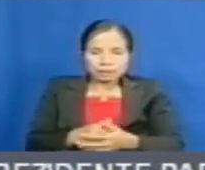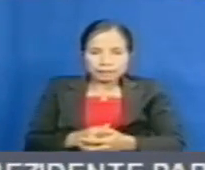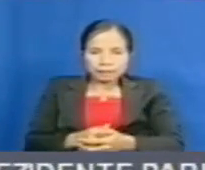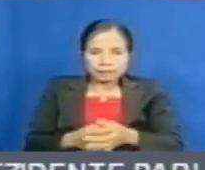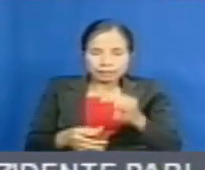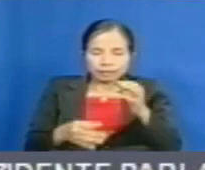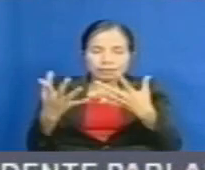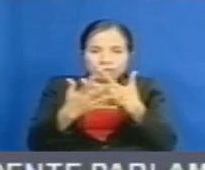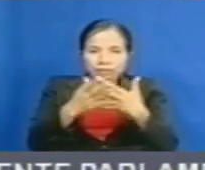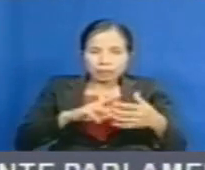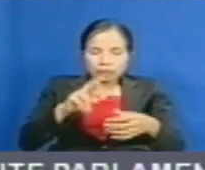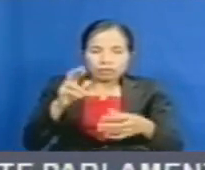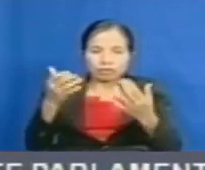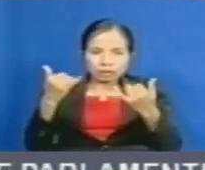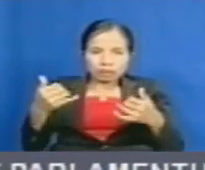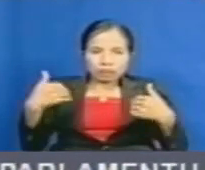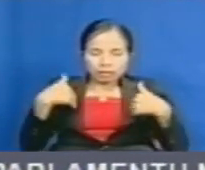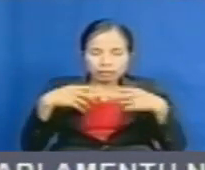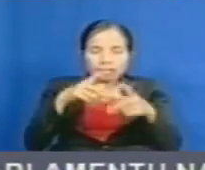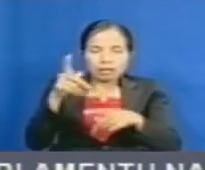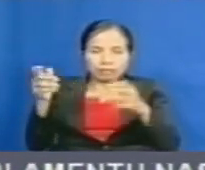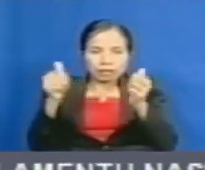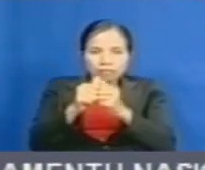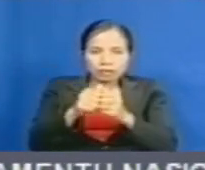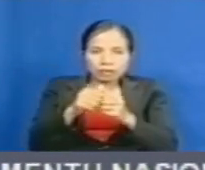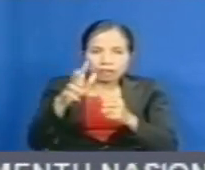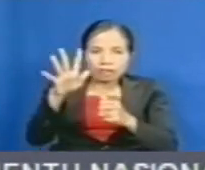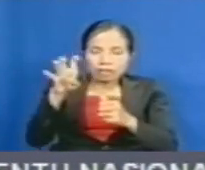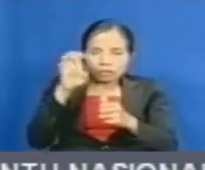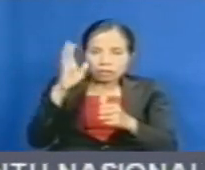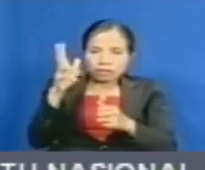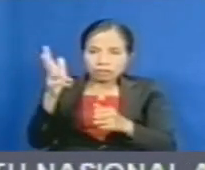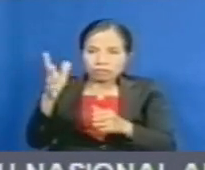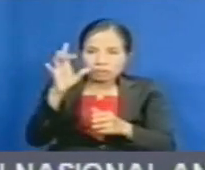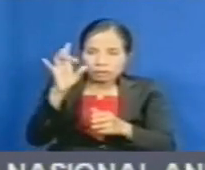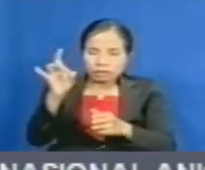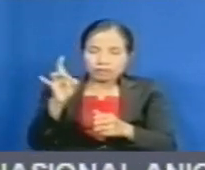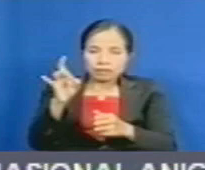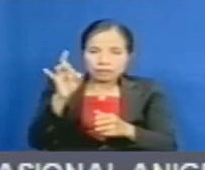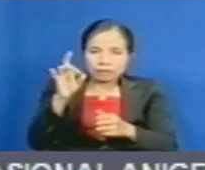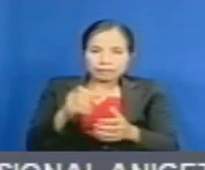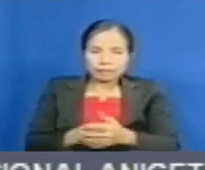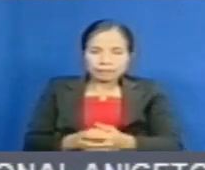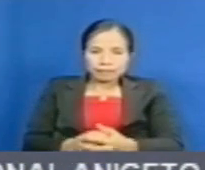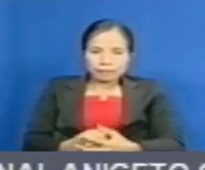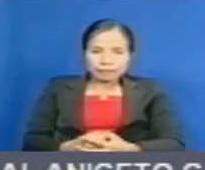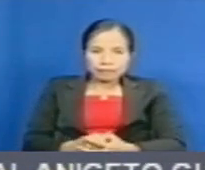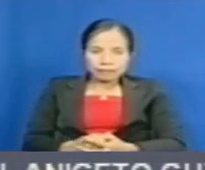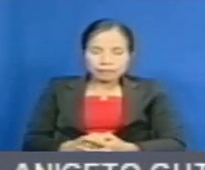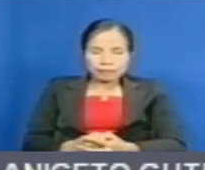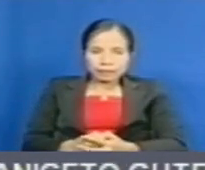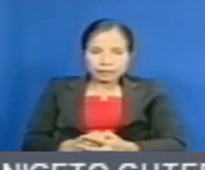Entretanto prisão Becora da Daungne ihe prisioneiro hamuduk atu saat tolu nulu resin hitu. Timotio